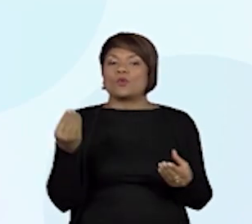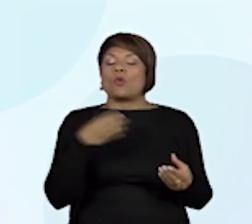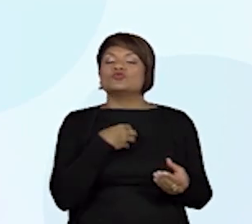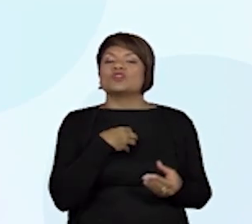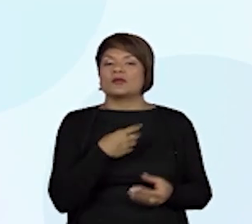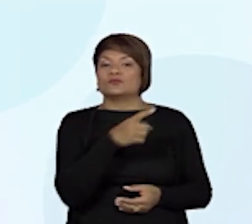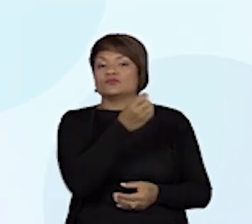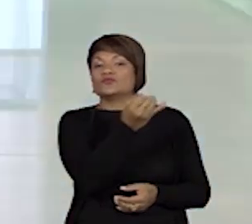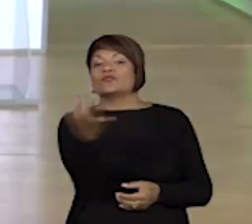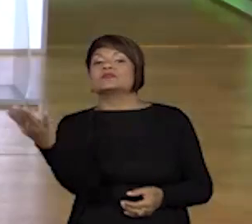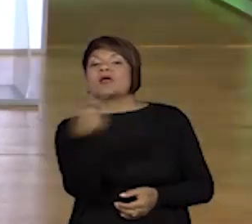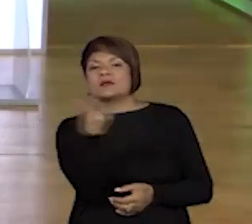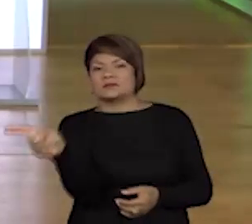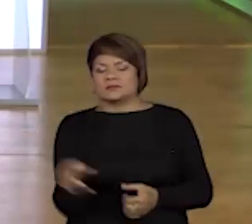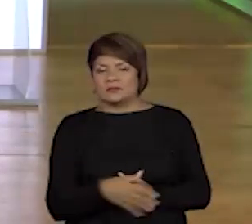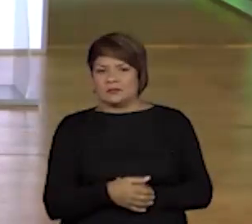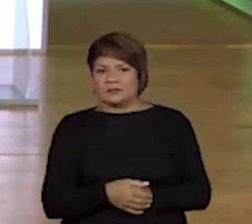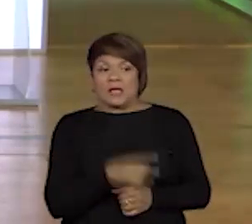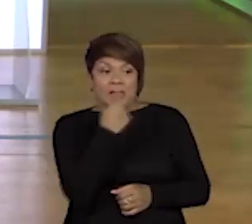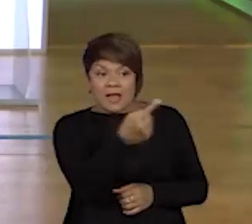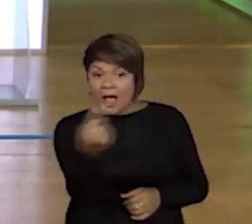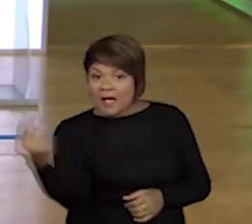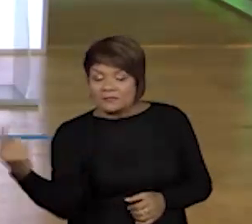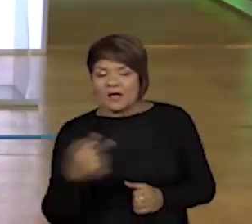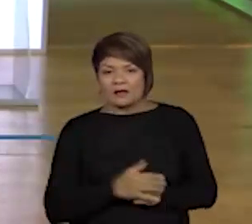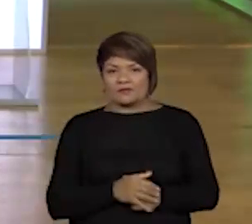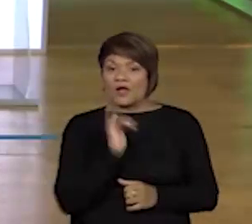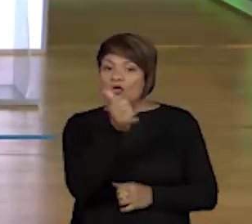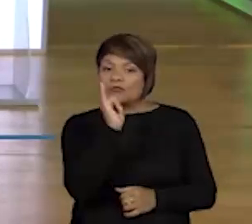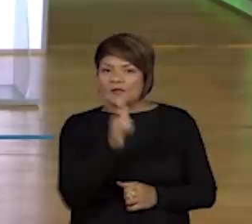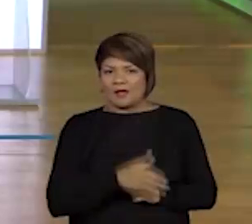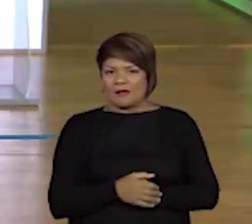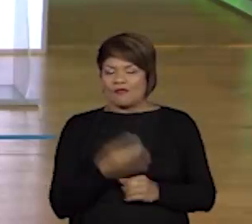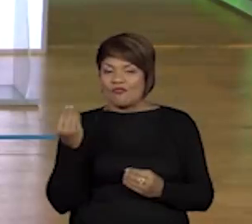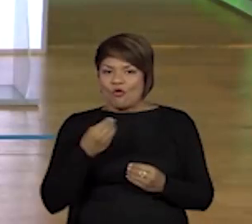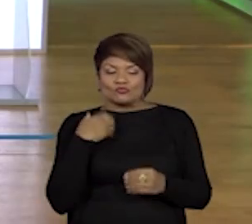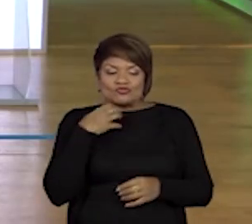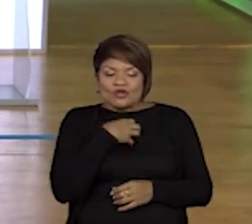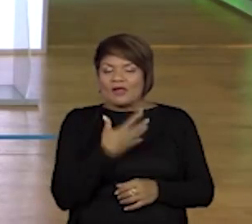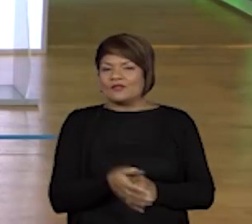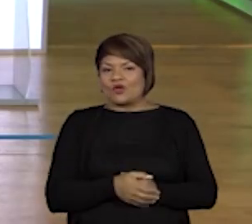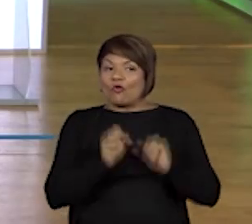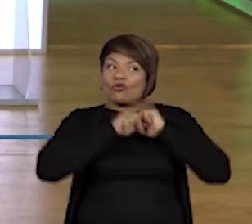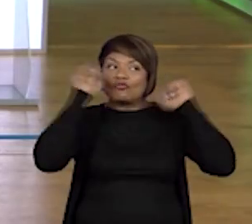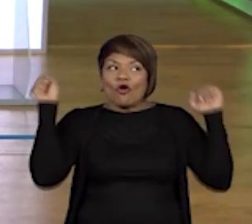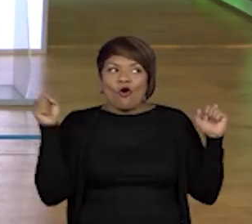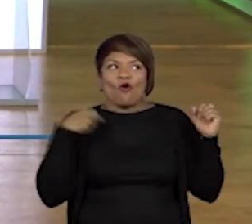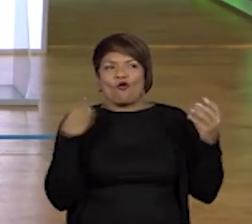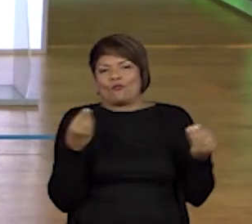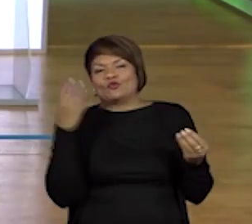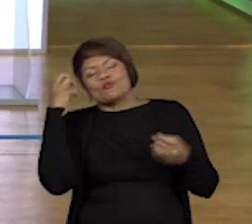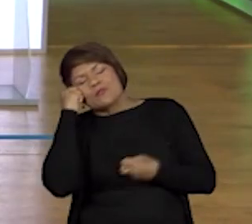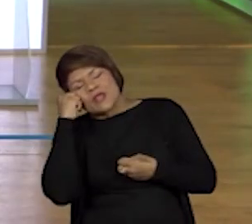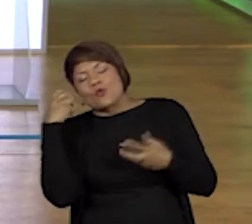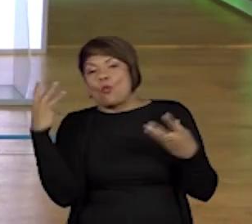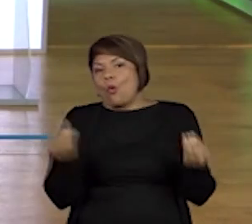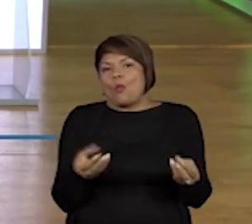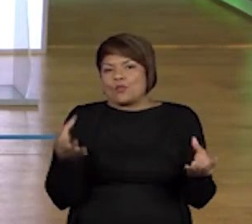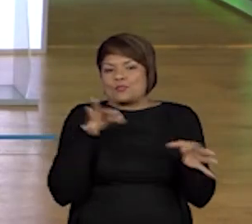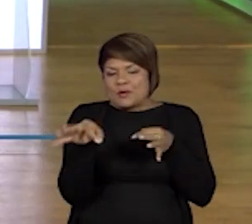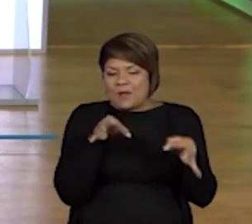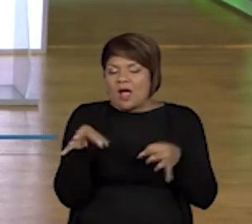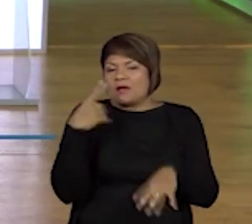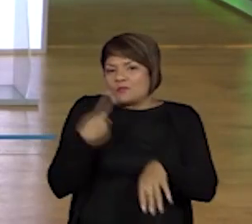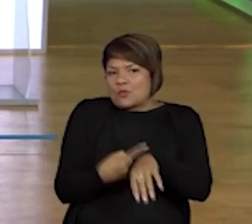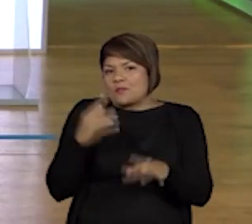é? O relato pessoal de cada um, como cada um iria contar essa história. Ou como se prepara para esse momento da aula, porque